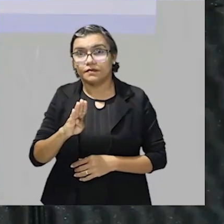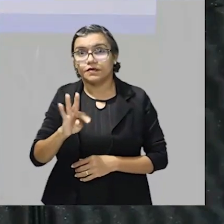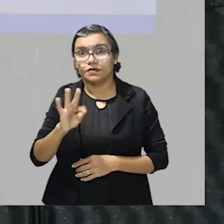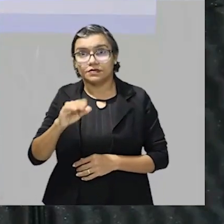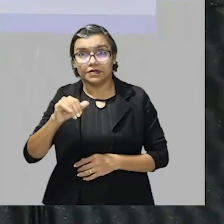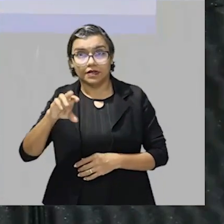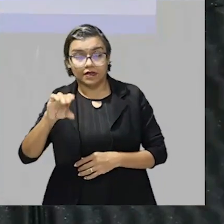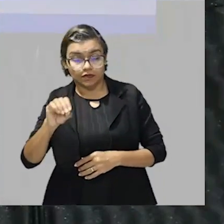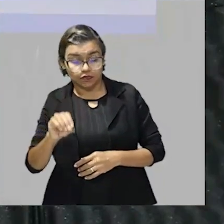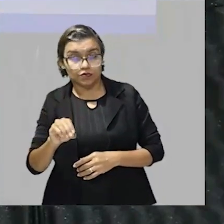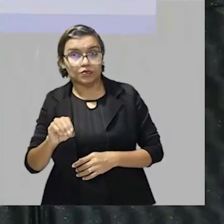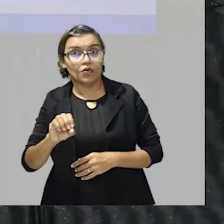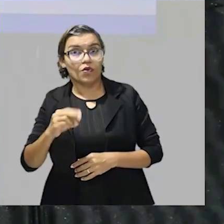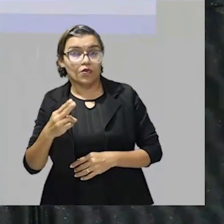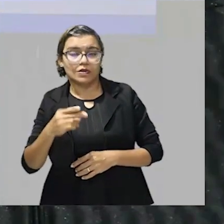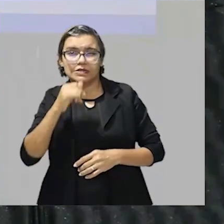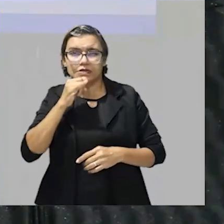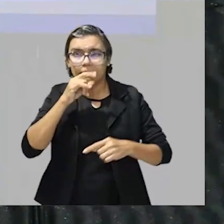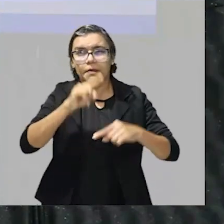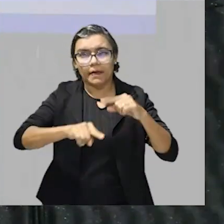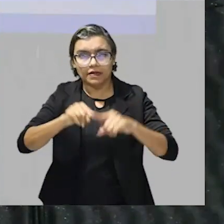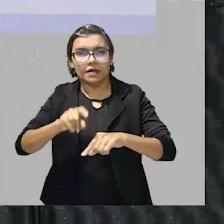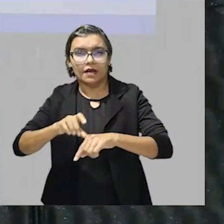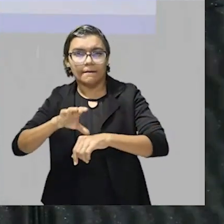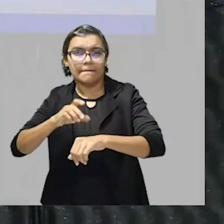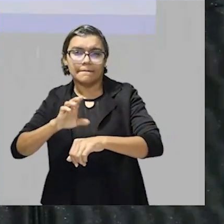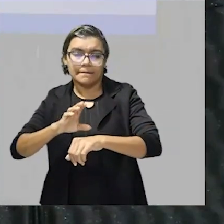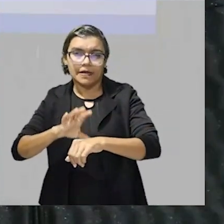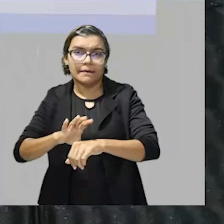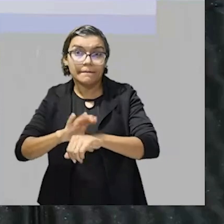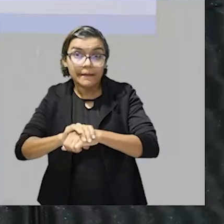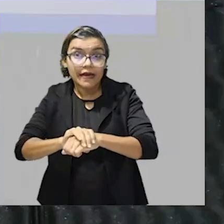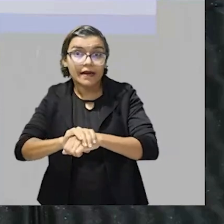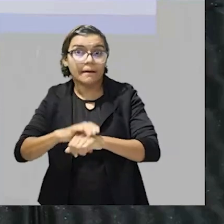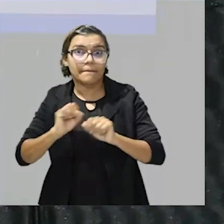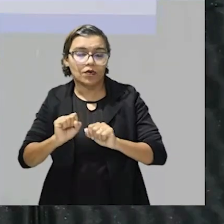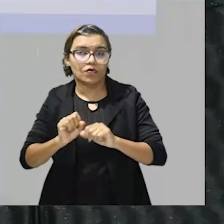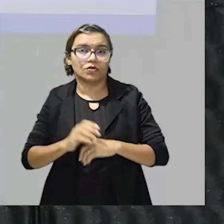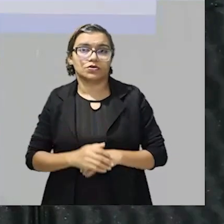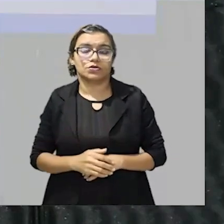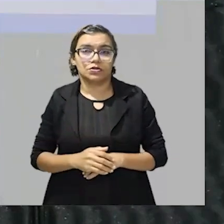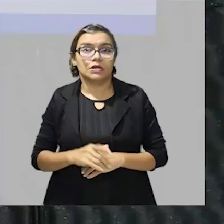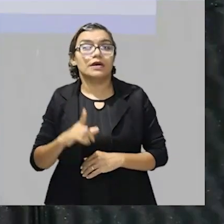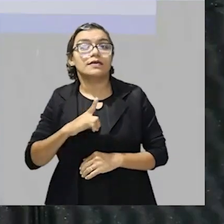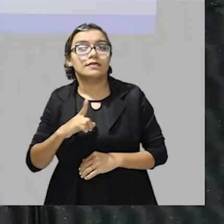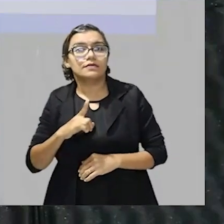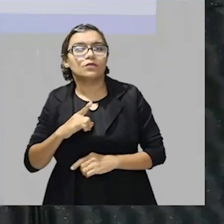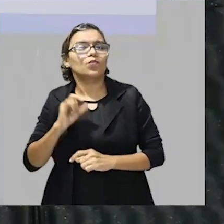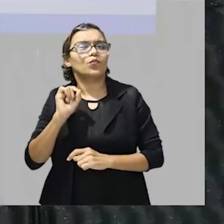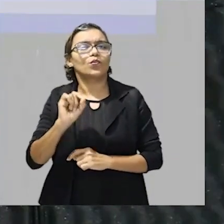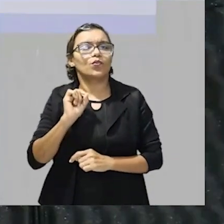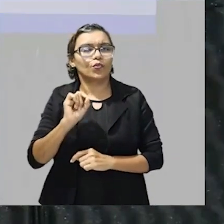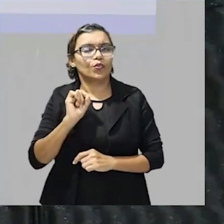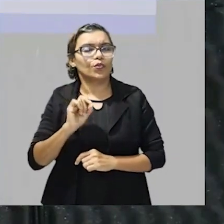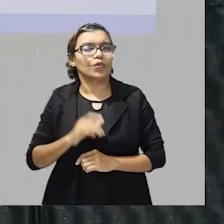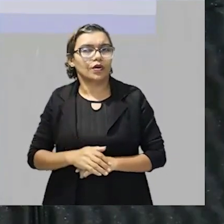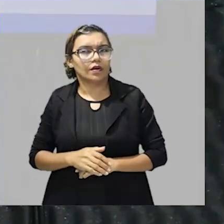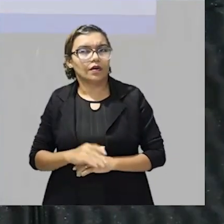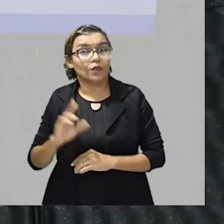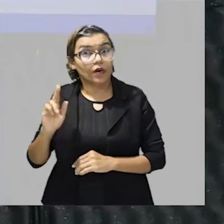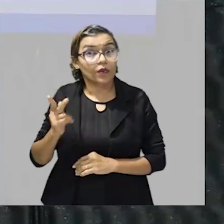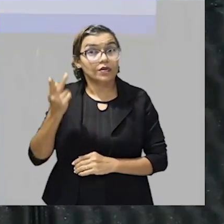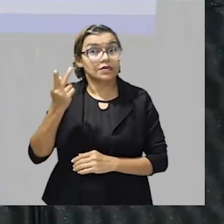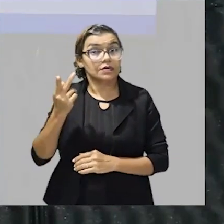ou não né materiais né palpáveis ou abstratos que vão rodear um acontecimento